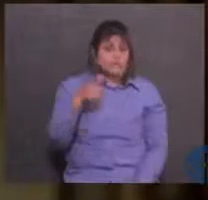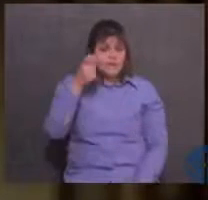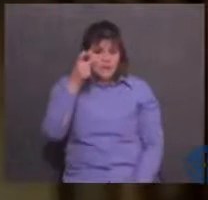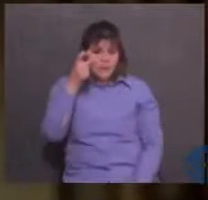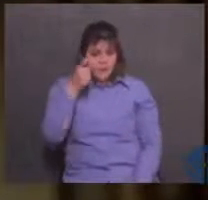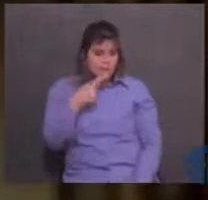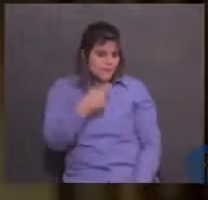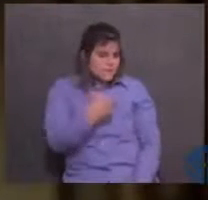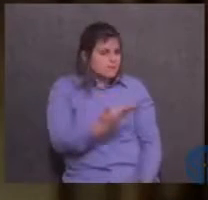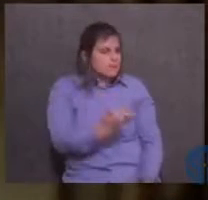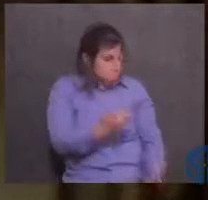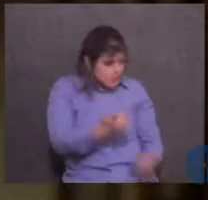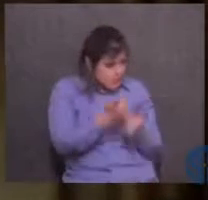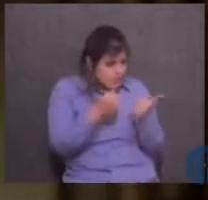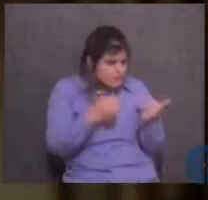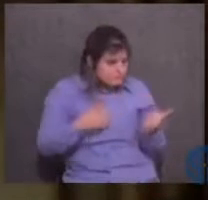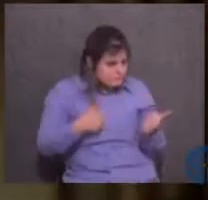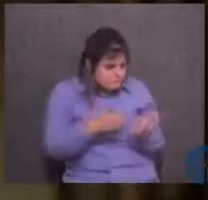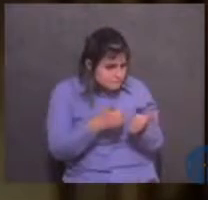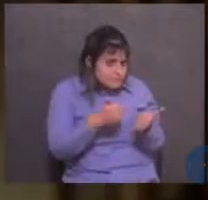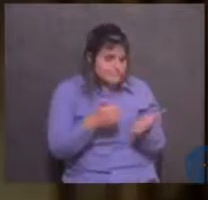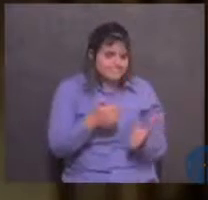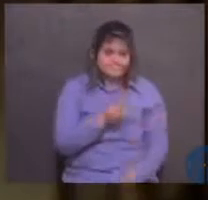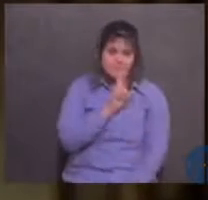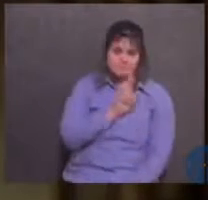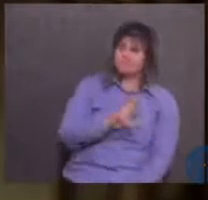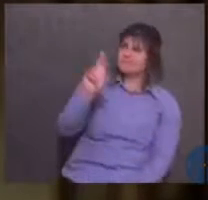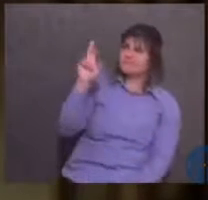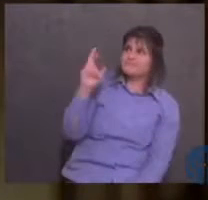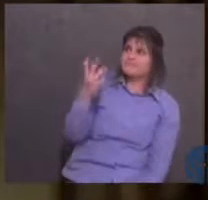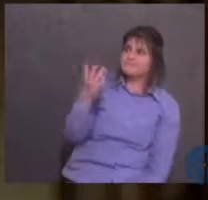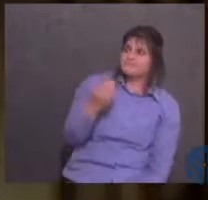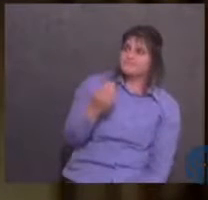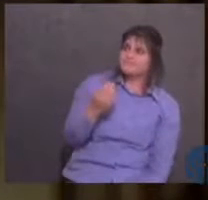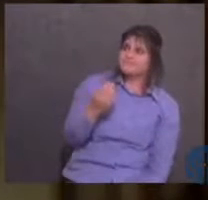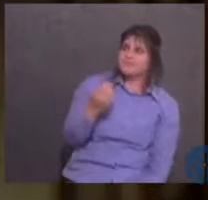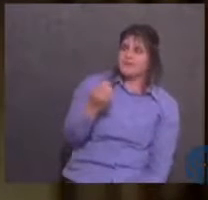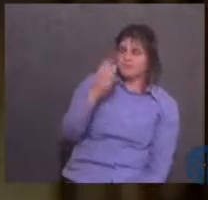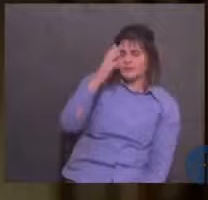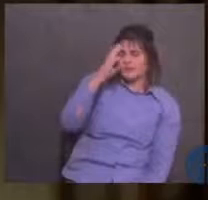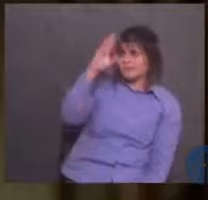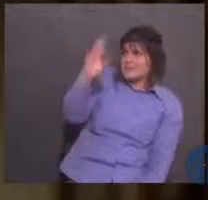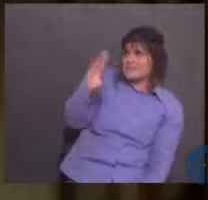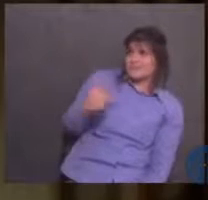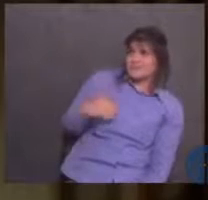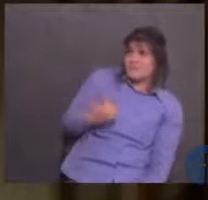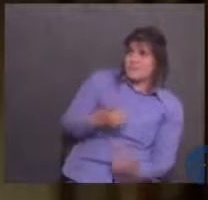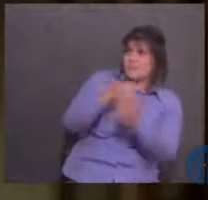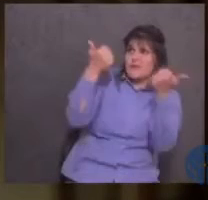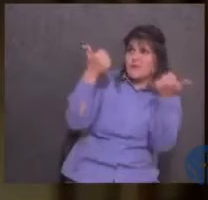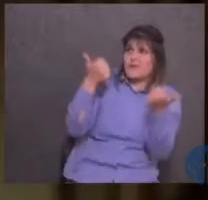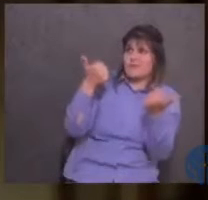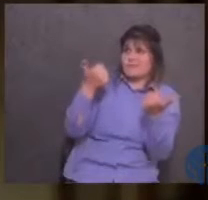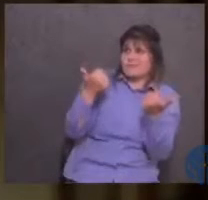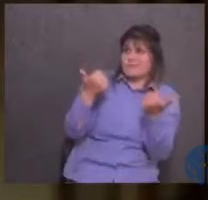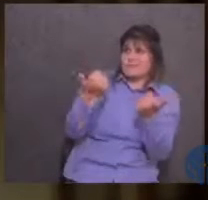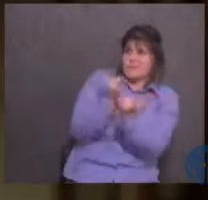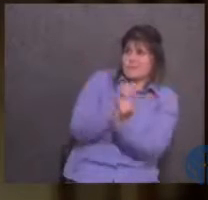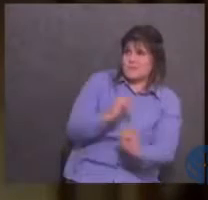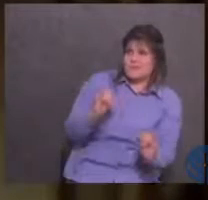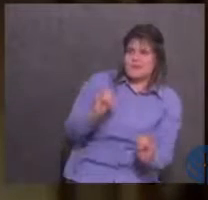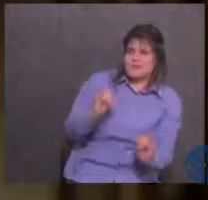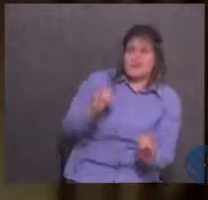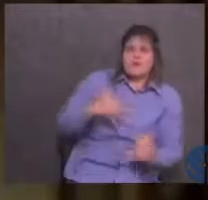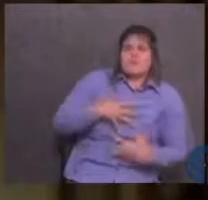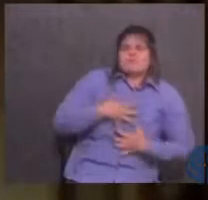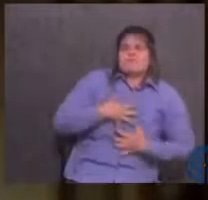se estava melhor, ela apenas respondia: já sabes que não melhoro, tenho tantas dores no